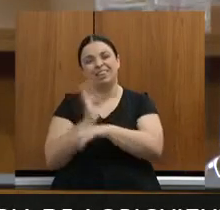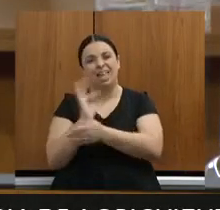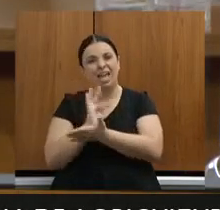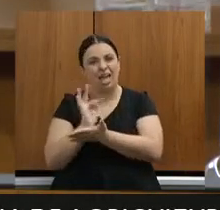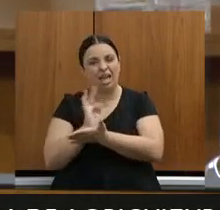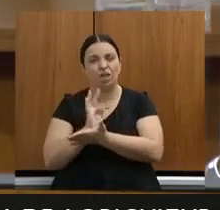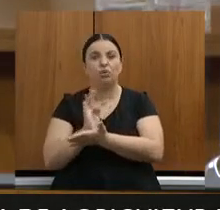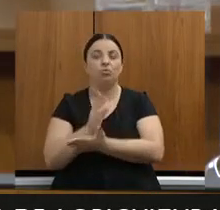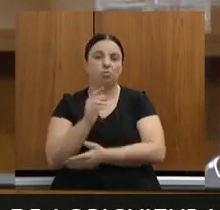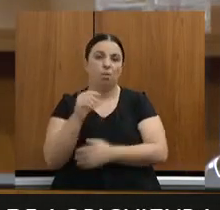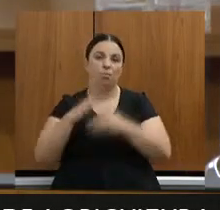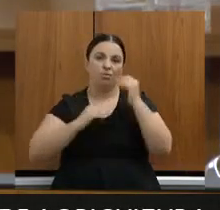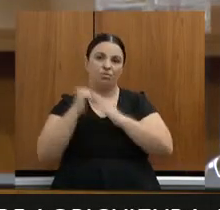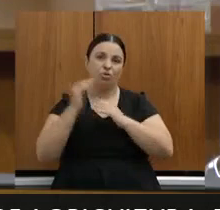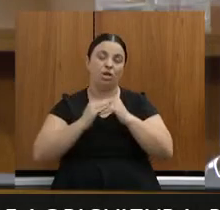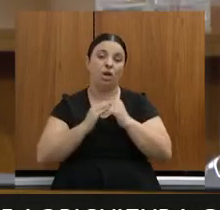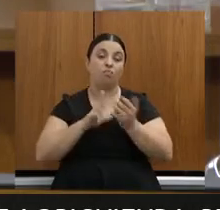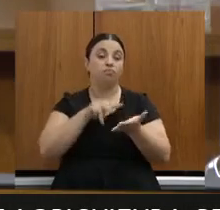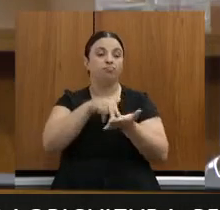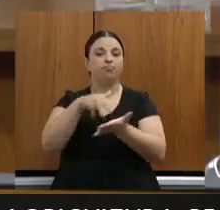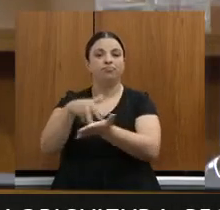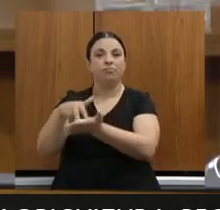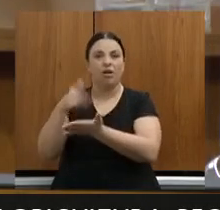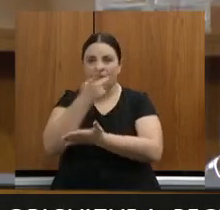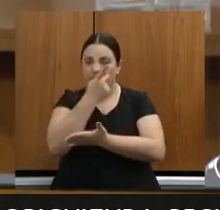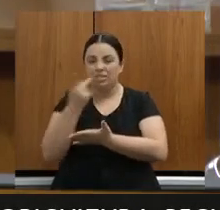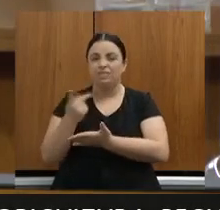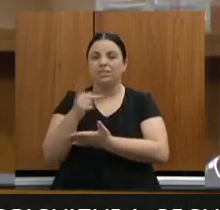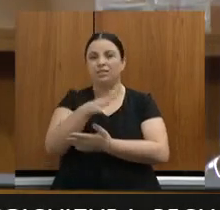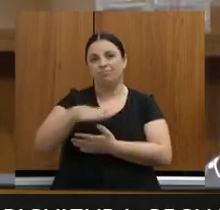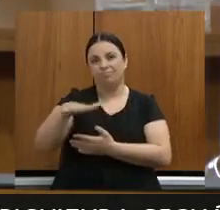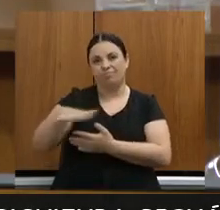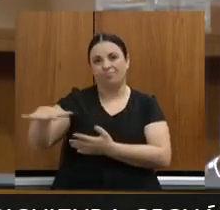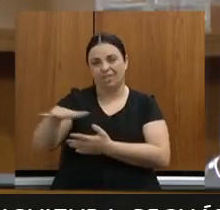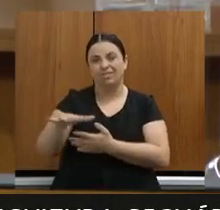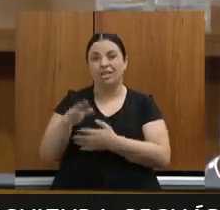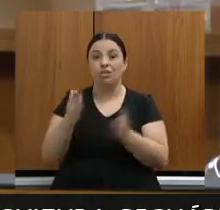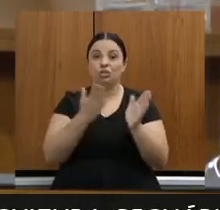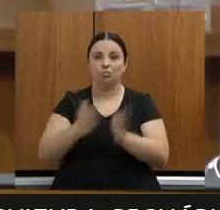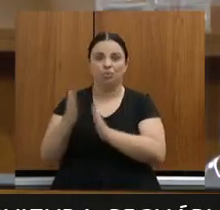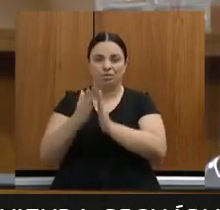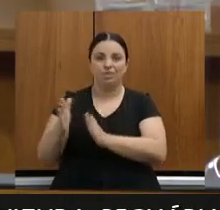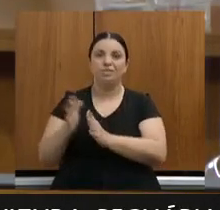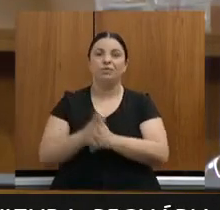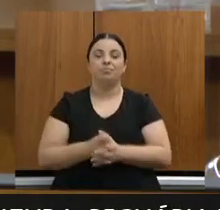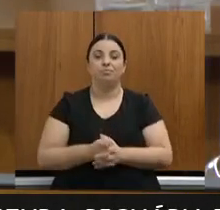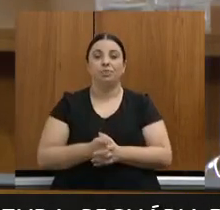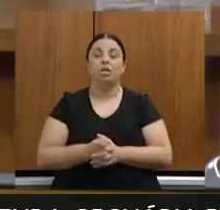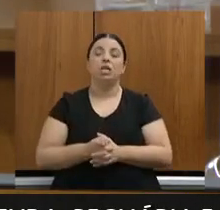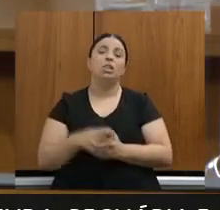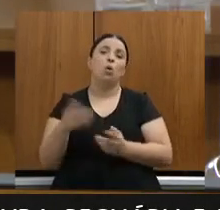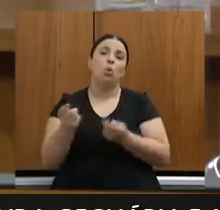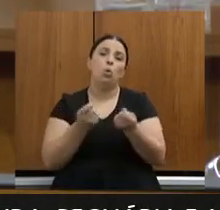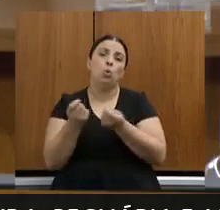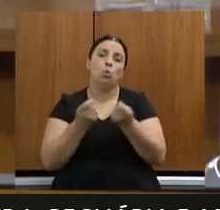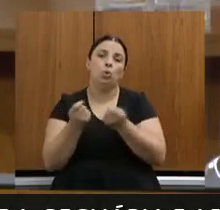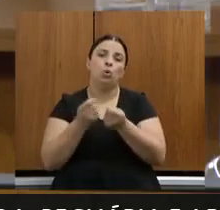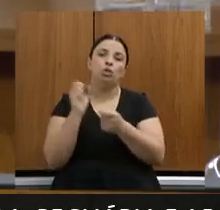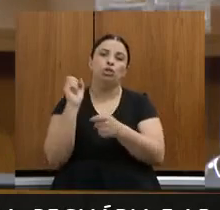diferentes assuntos como vocês podem ver o controle de biológico de pragas e doenças